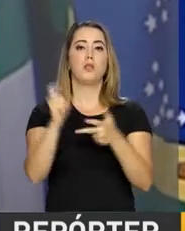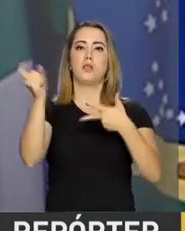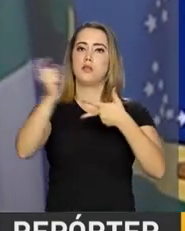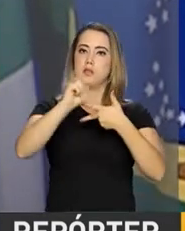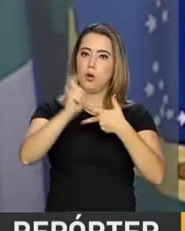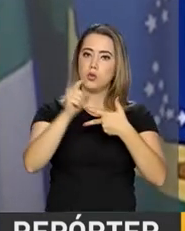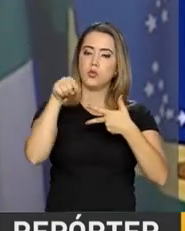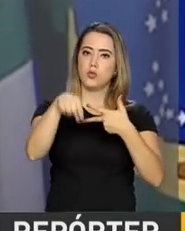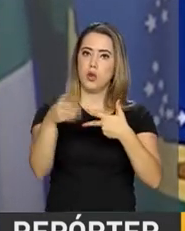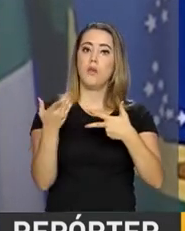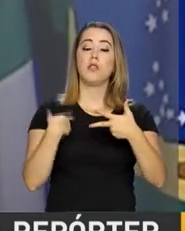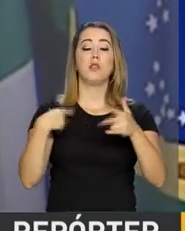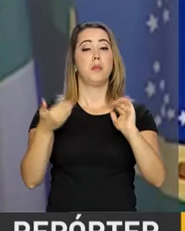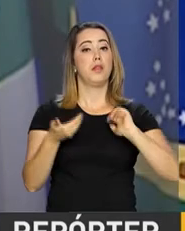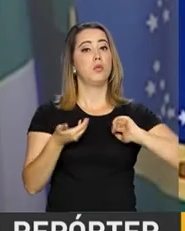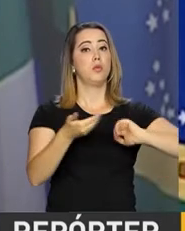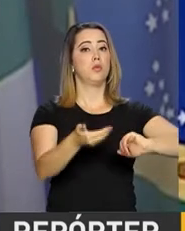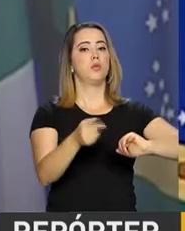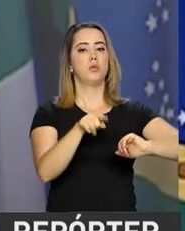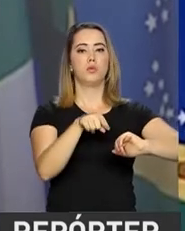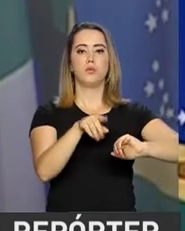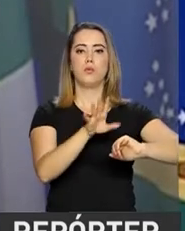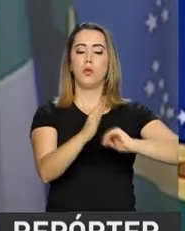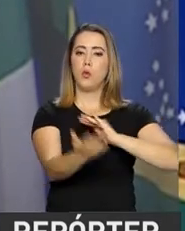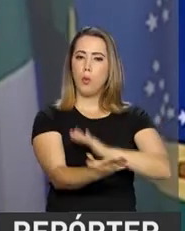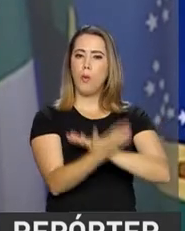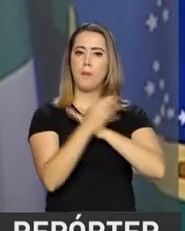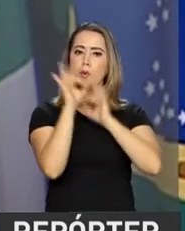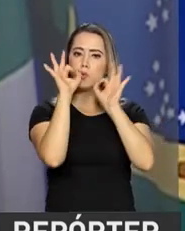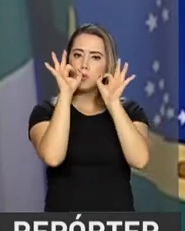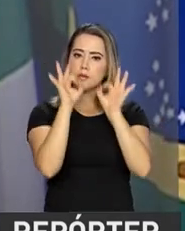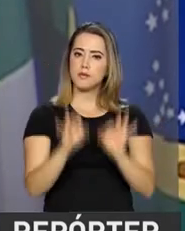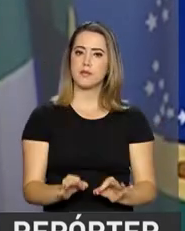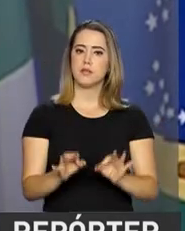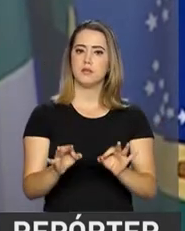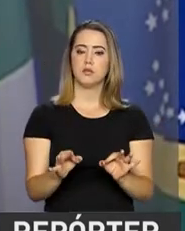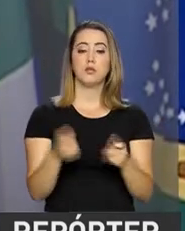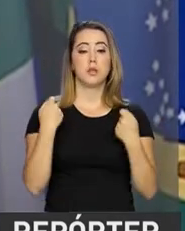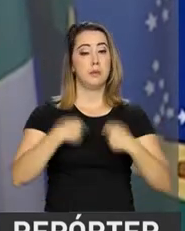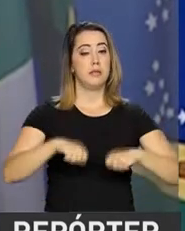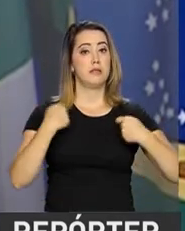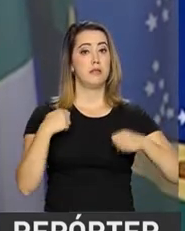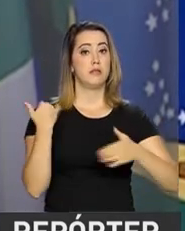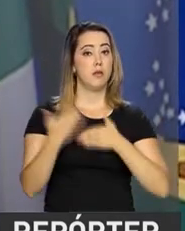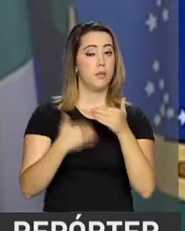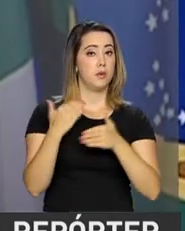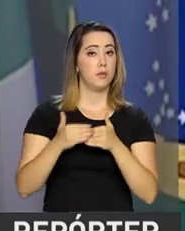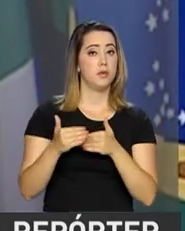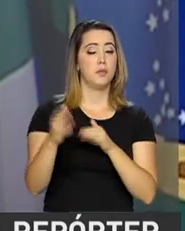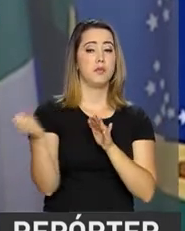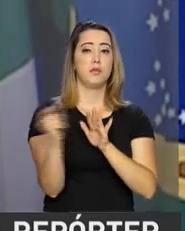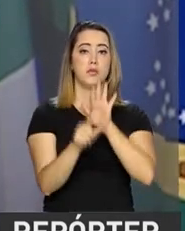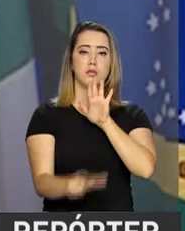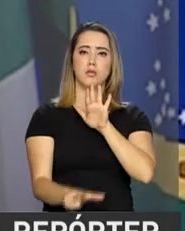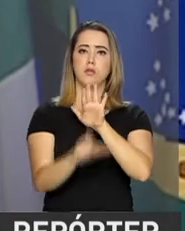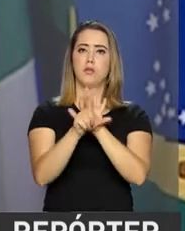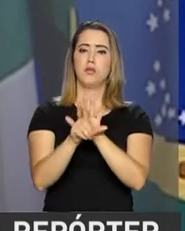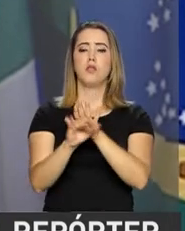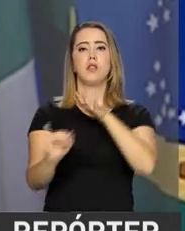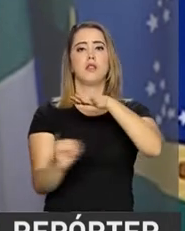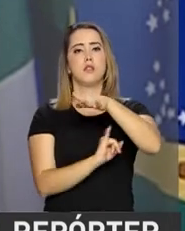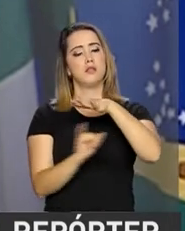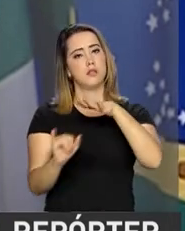e do congresso nacional o apoio indispensável ao aprimoramento das leis e das instituições